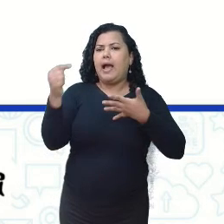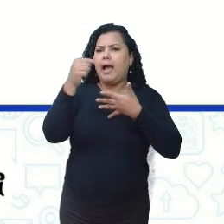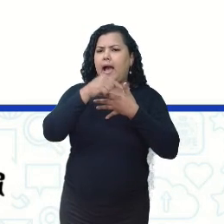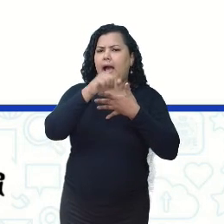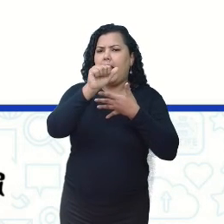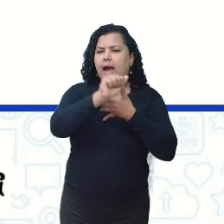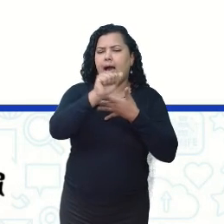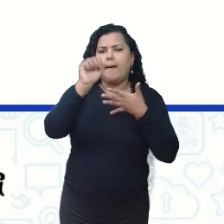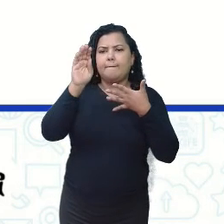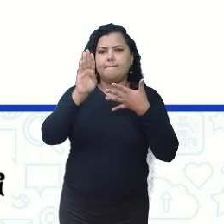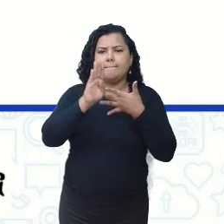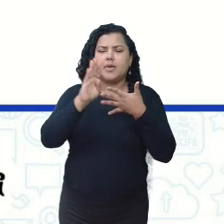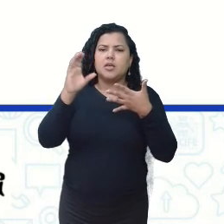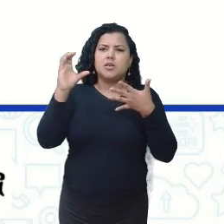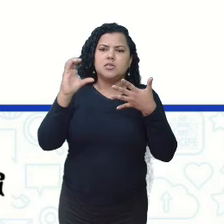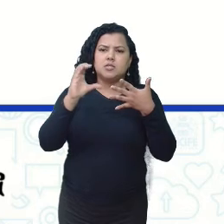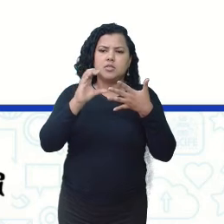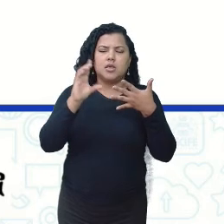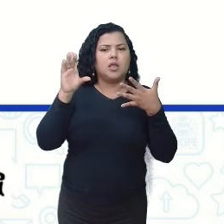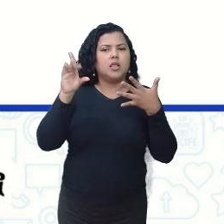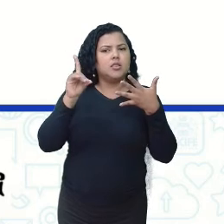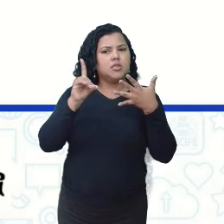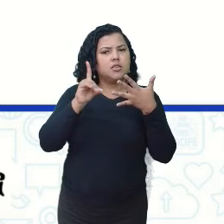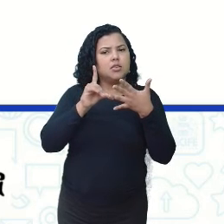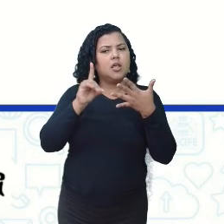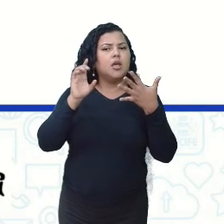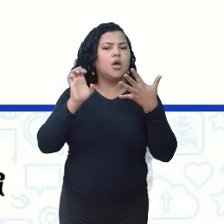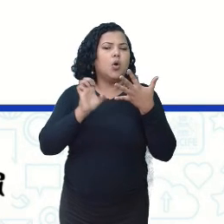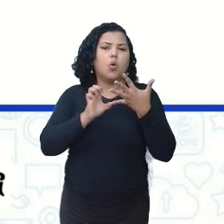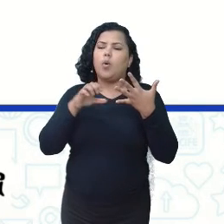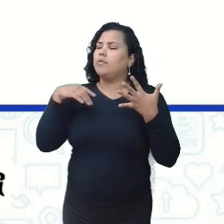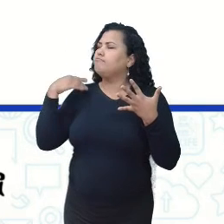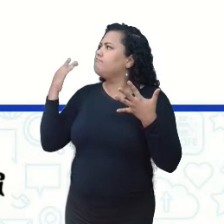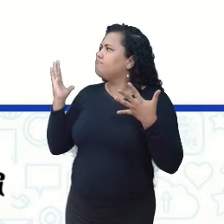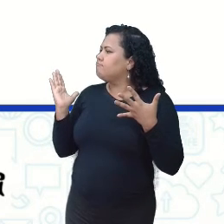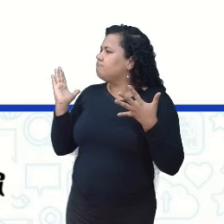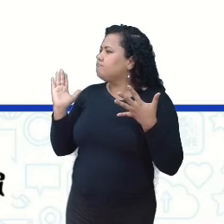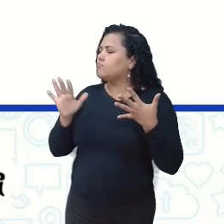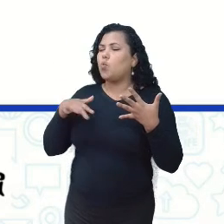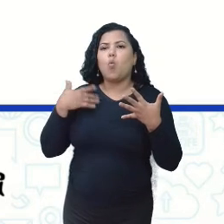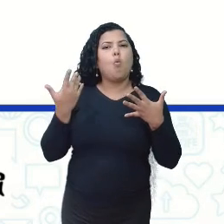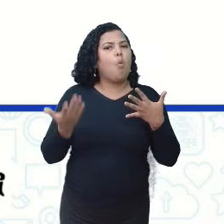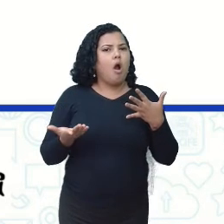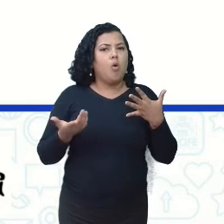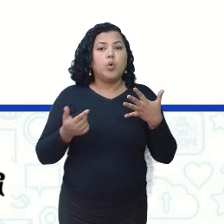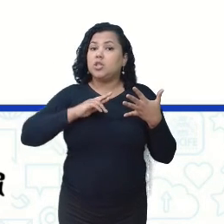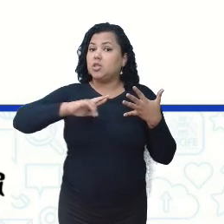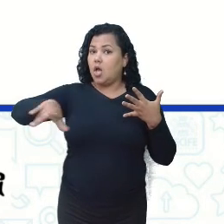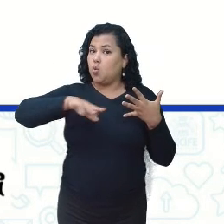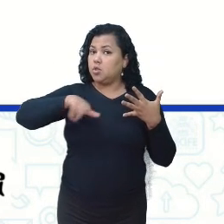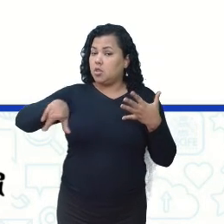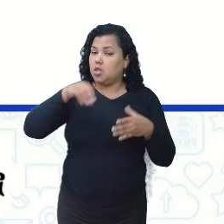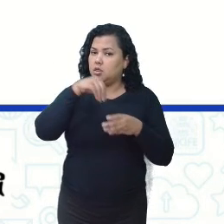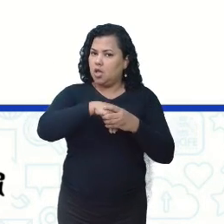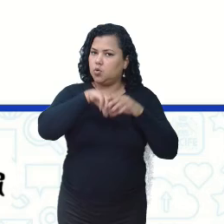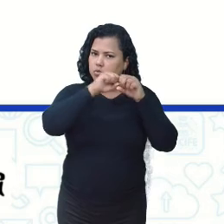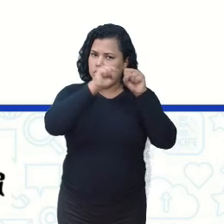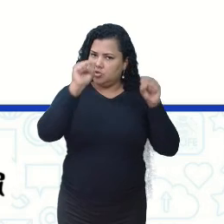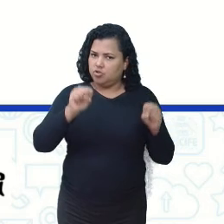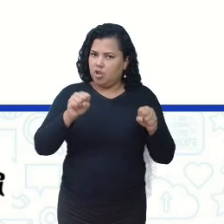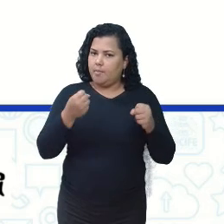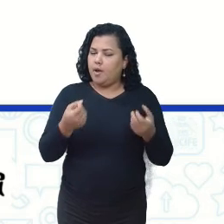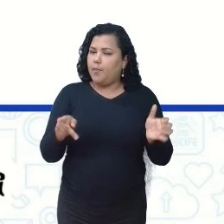a vagina, tuba uterina, uretra ou útero. Qual será que não faz parte